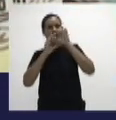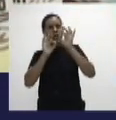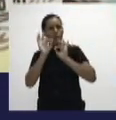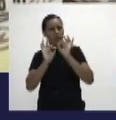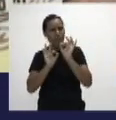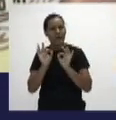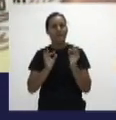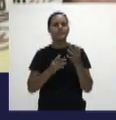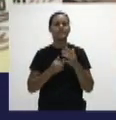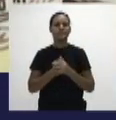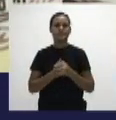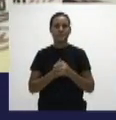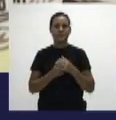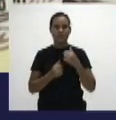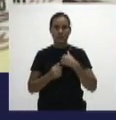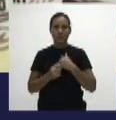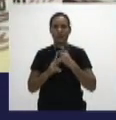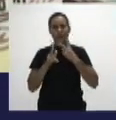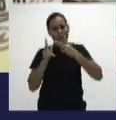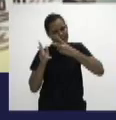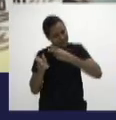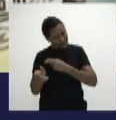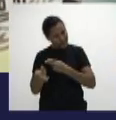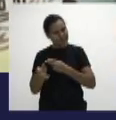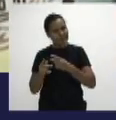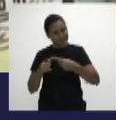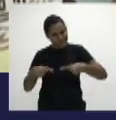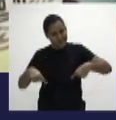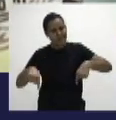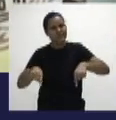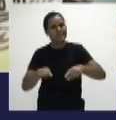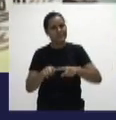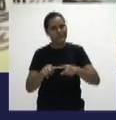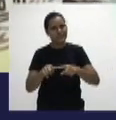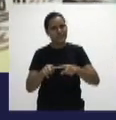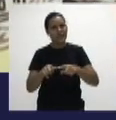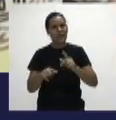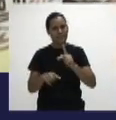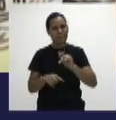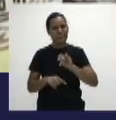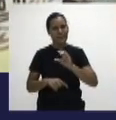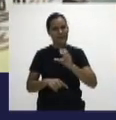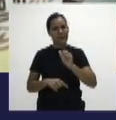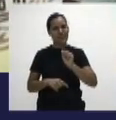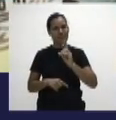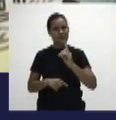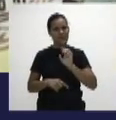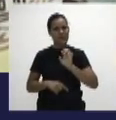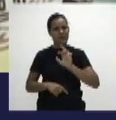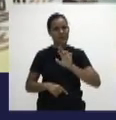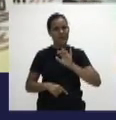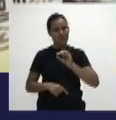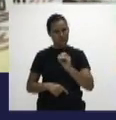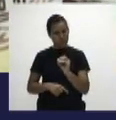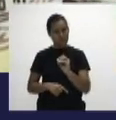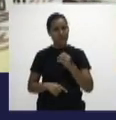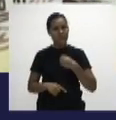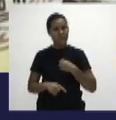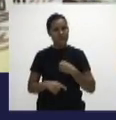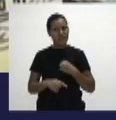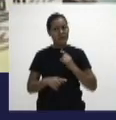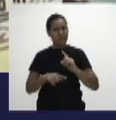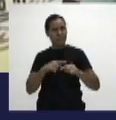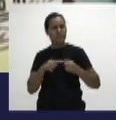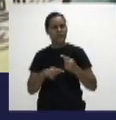né Careca não cal né E aí eu dormi em picadeiro dormi em barraca de circo